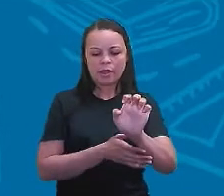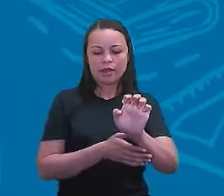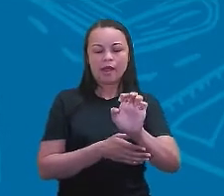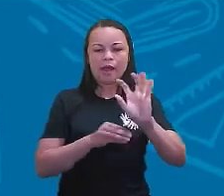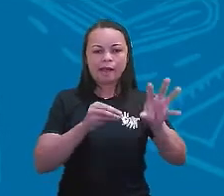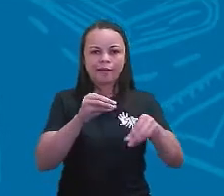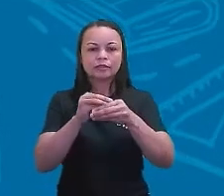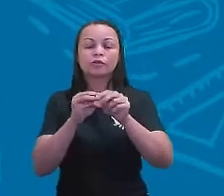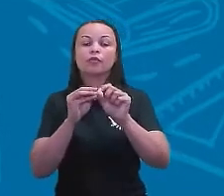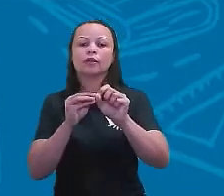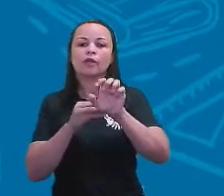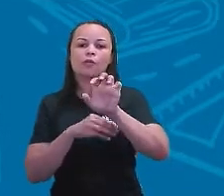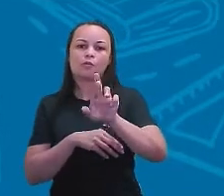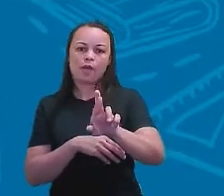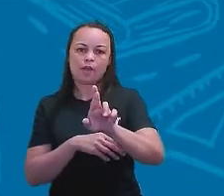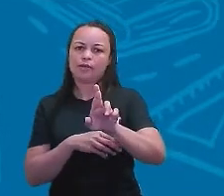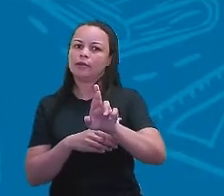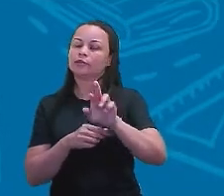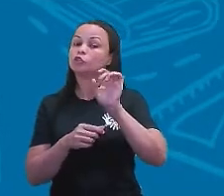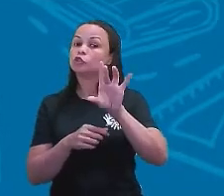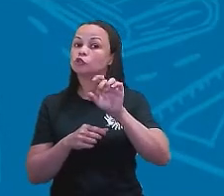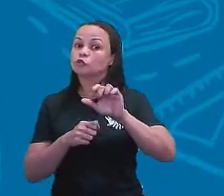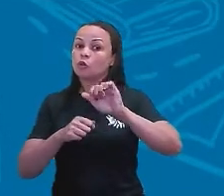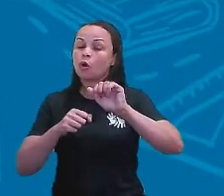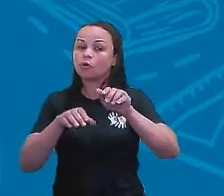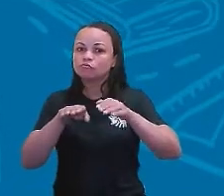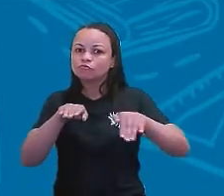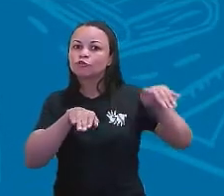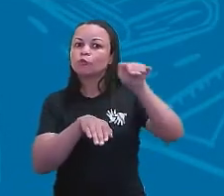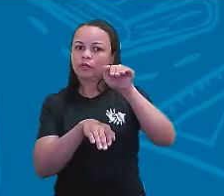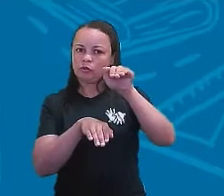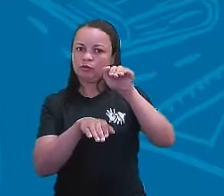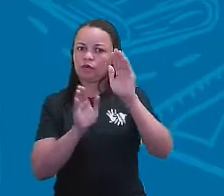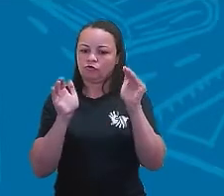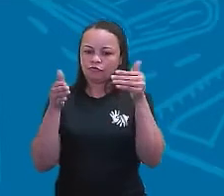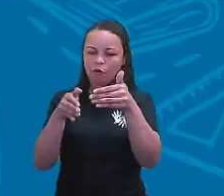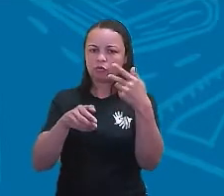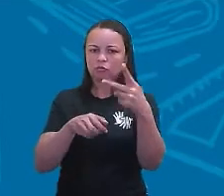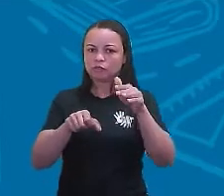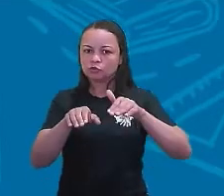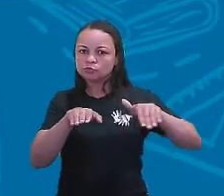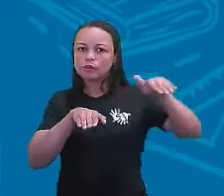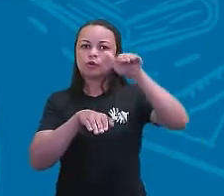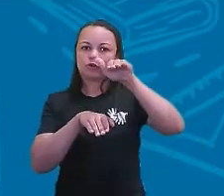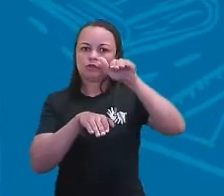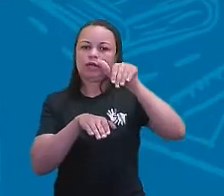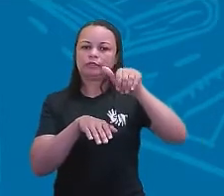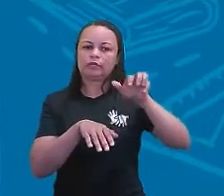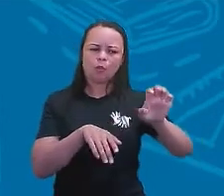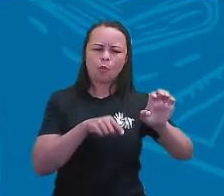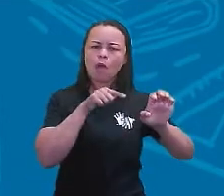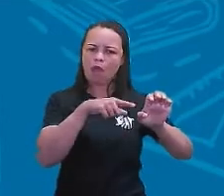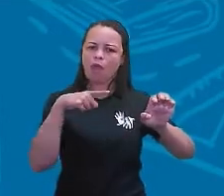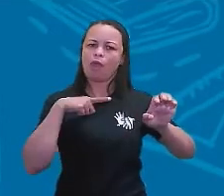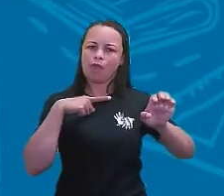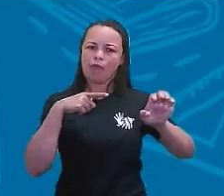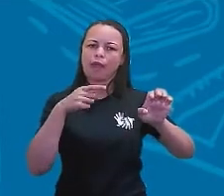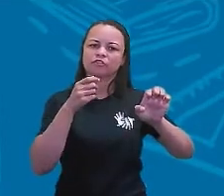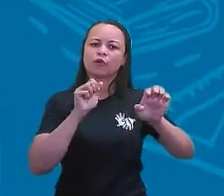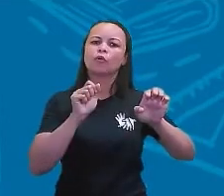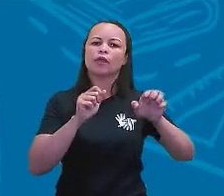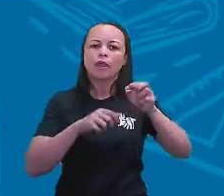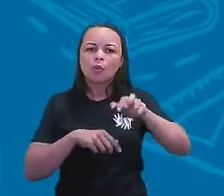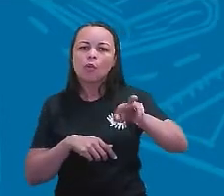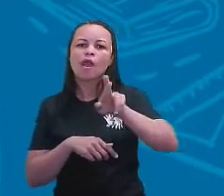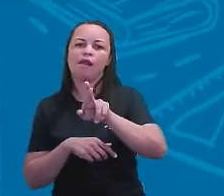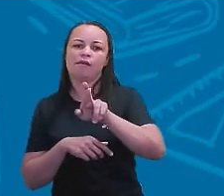para superioridade. Então, o foco aqui é superioridade, tá? Então, aí a gente tem large, terminou em